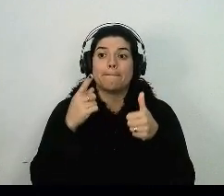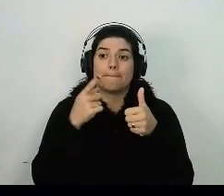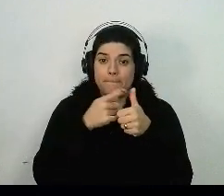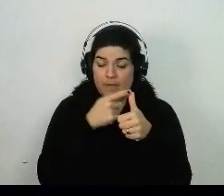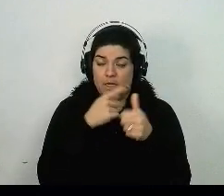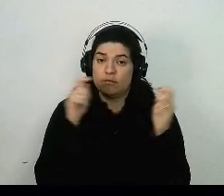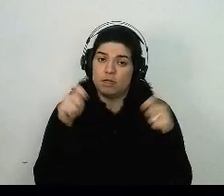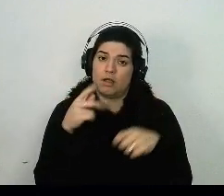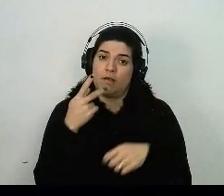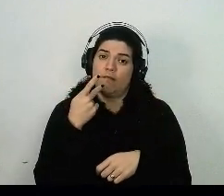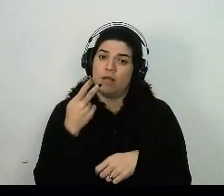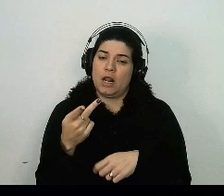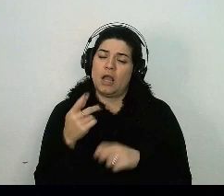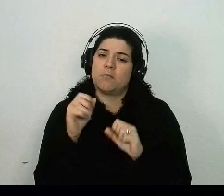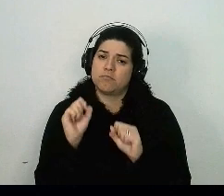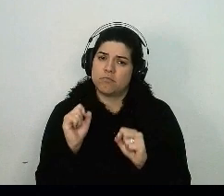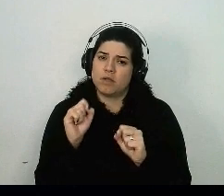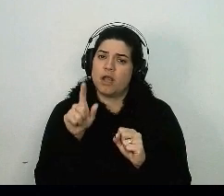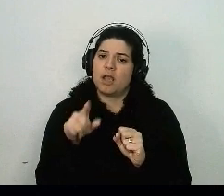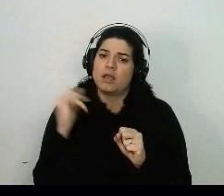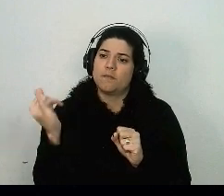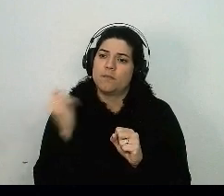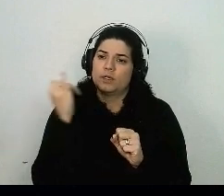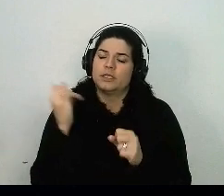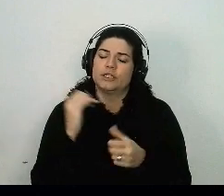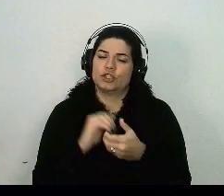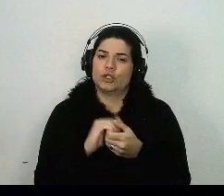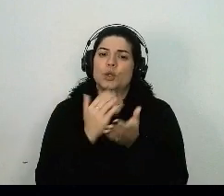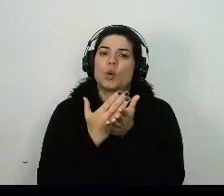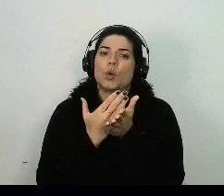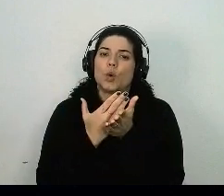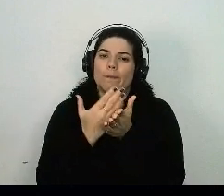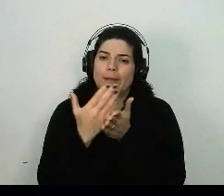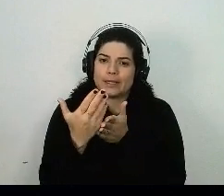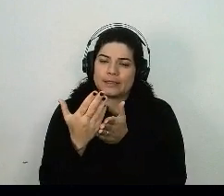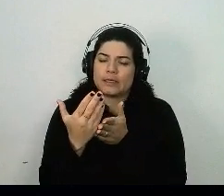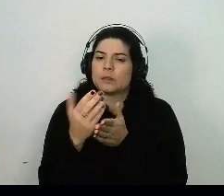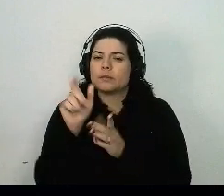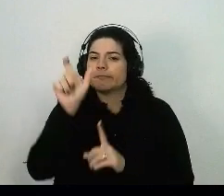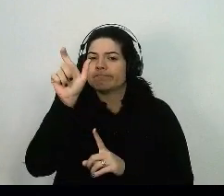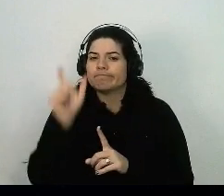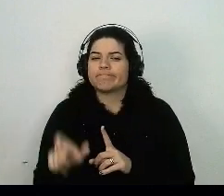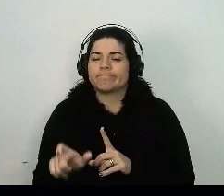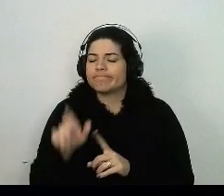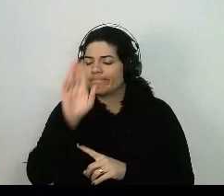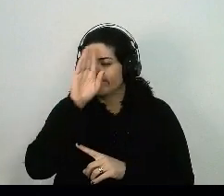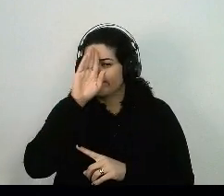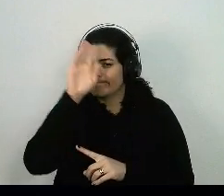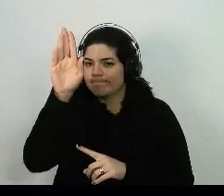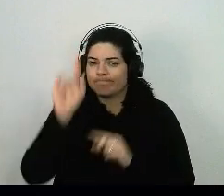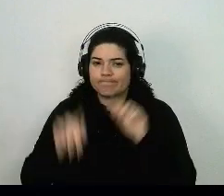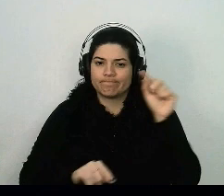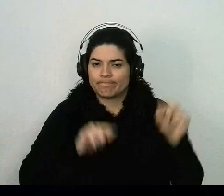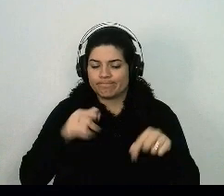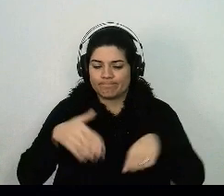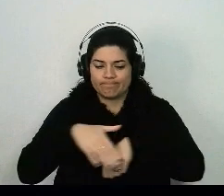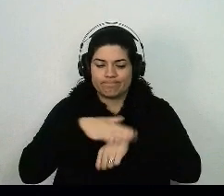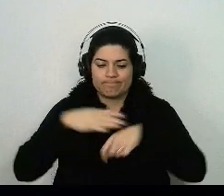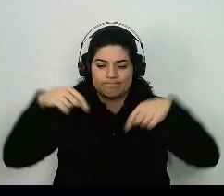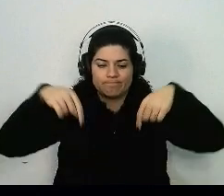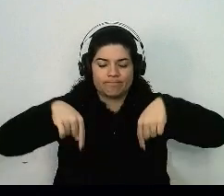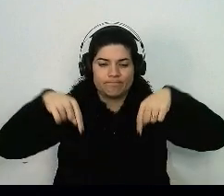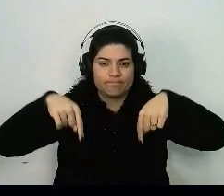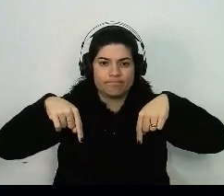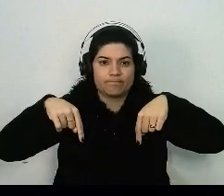falar, né? Aqui é muito importante, aqui a gente inicia o ponto, né? A coluna vertebral dessa conversa que a gente está tendo aqui, que